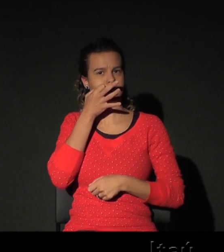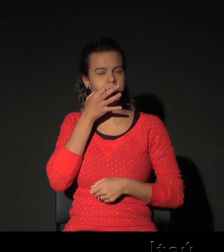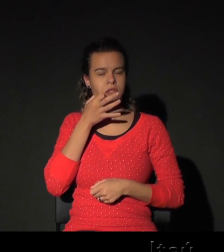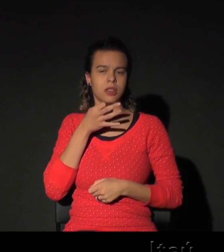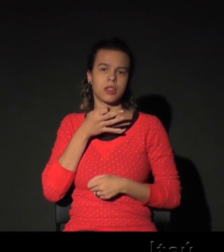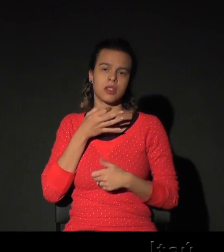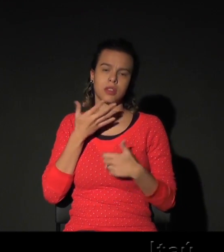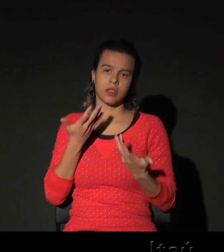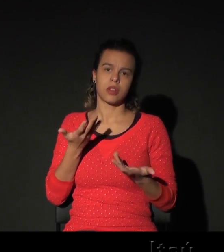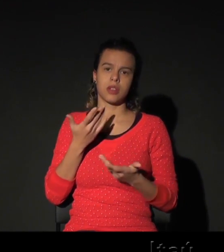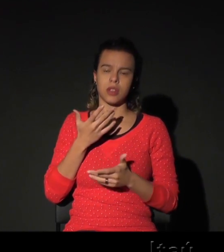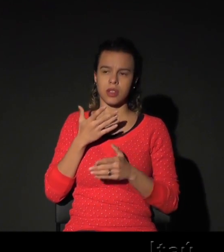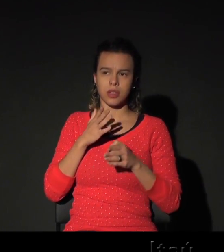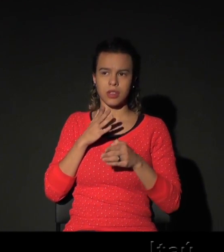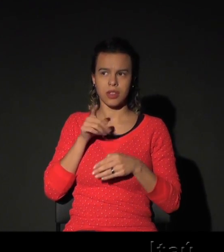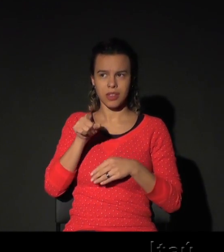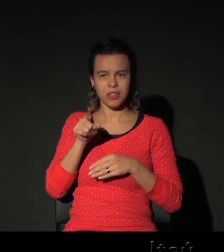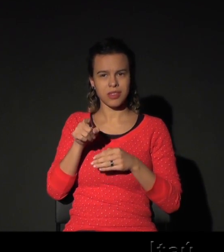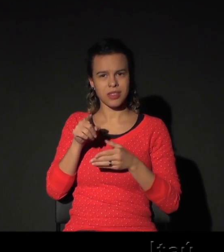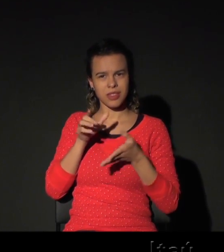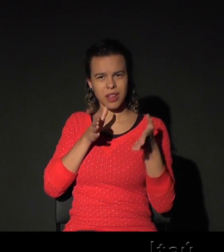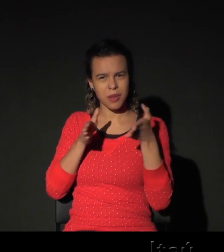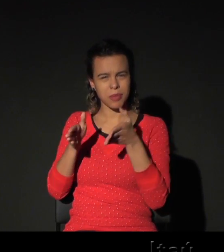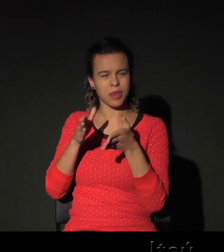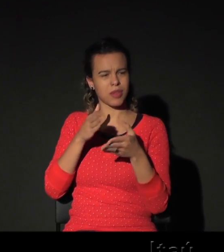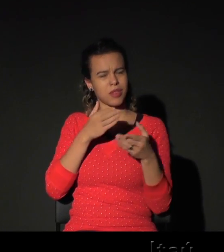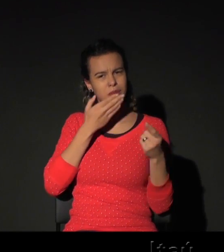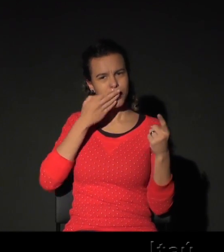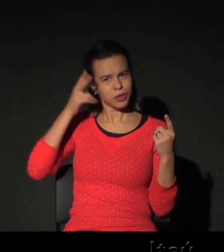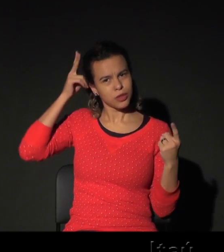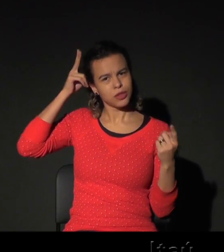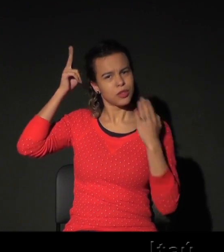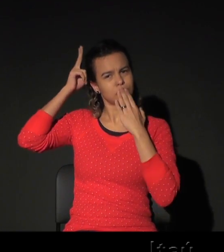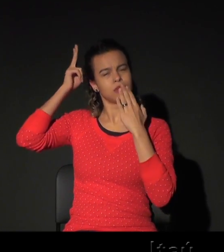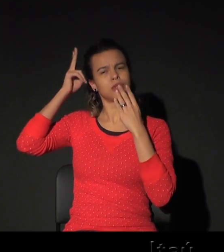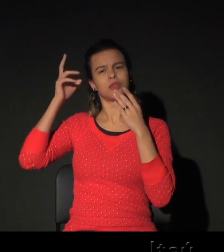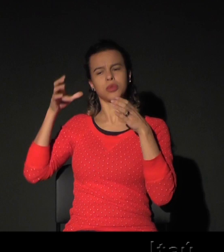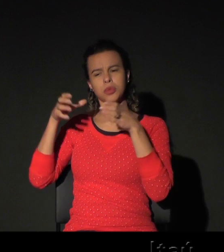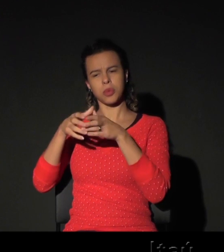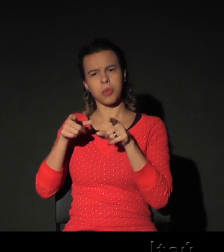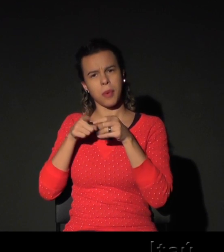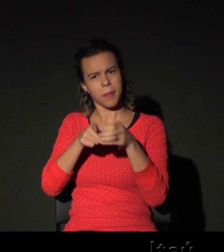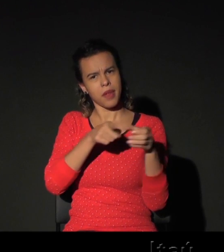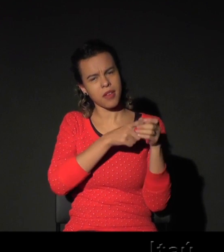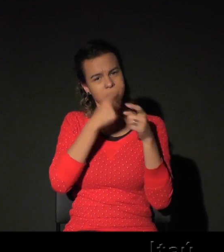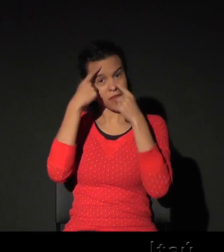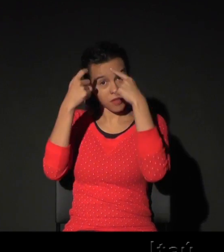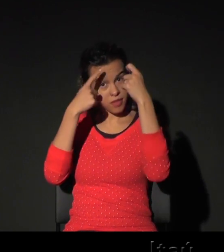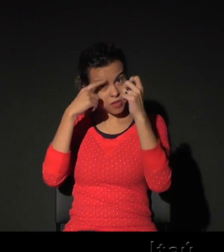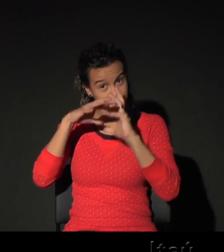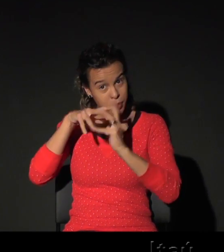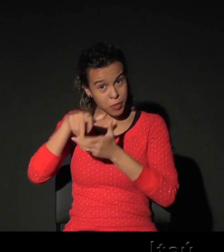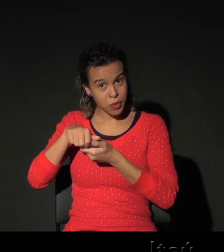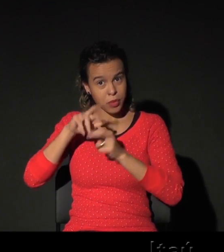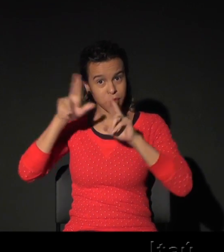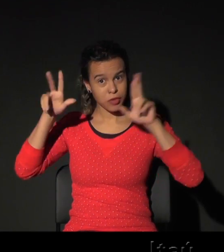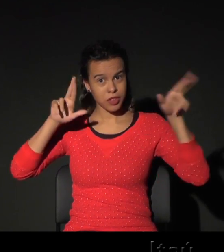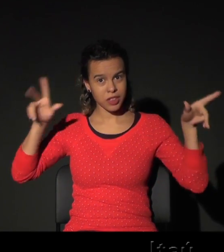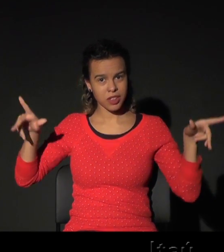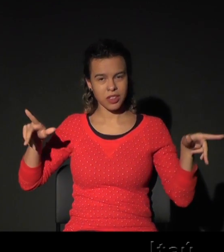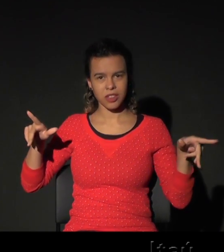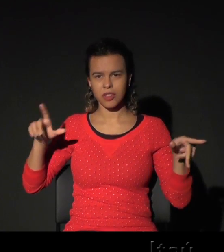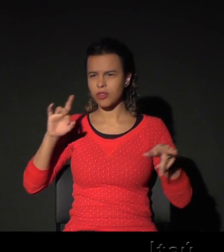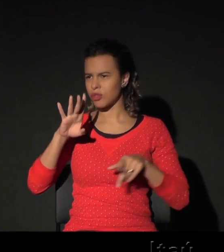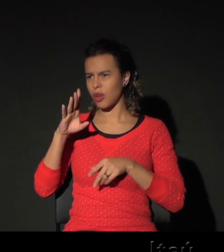né E nessa nesse sentido eu acho que aí a cosmovisão indígena os grupos periféricos eles estão inventando mundos não estão